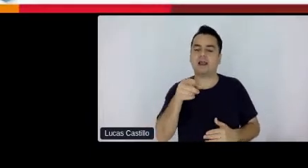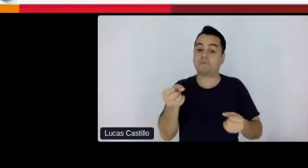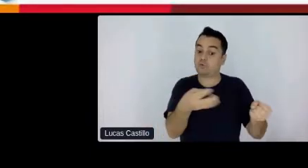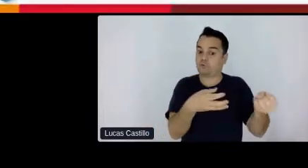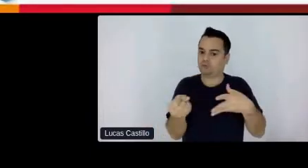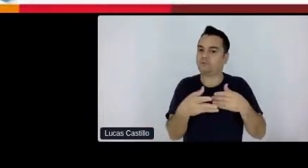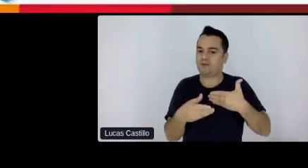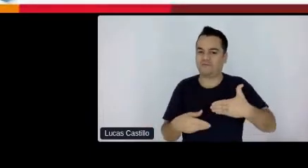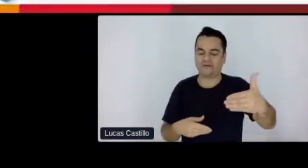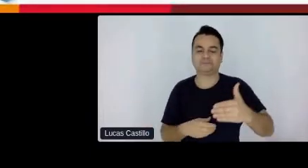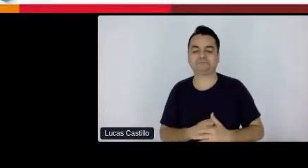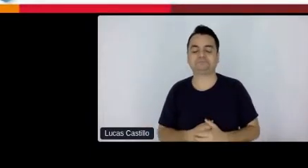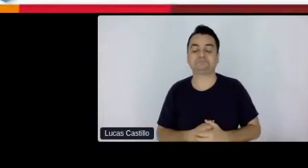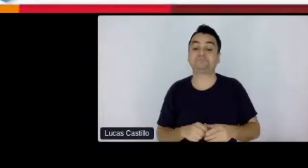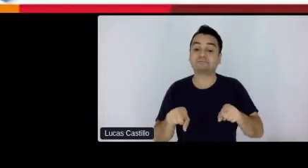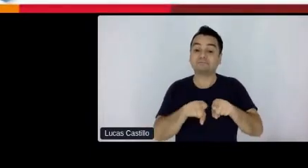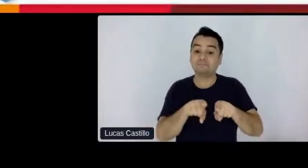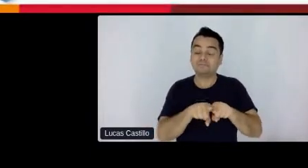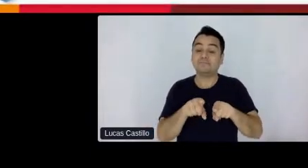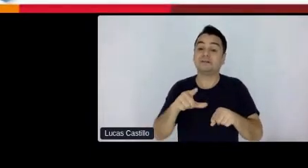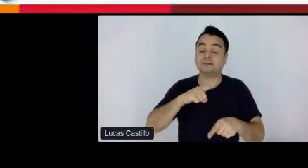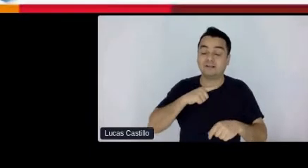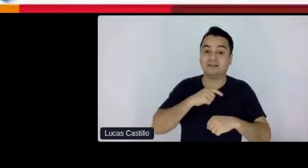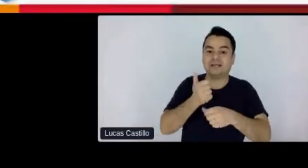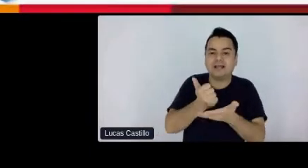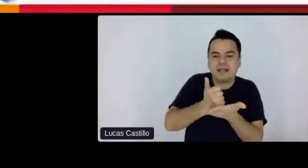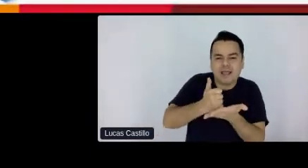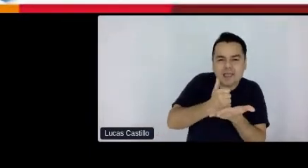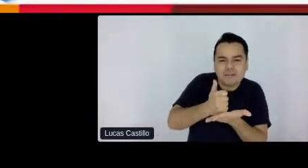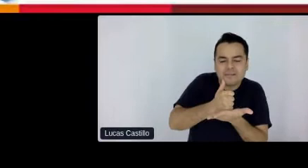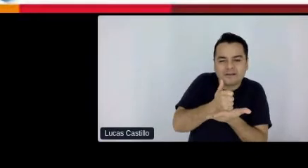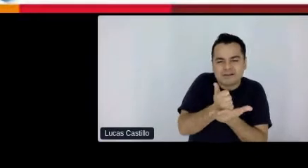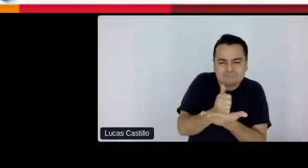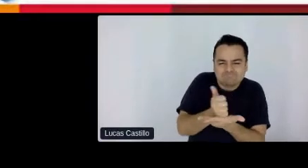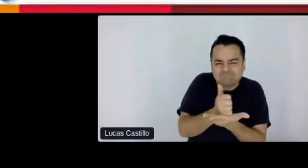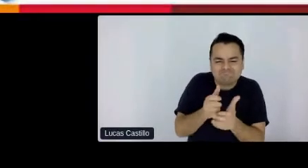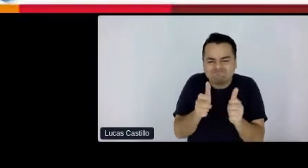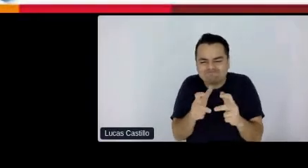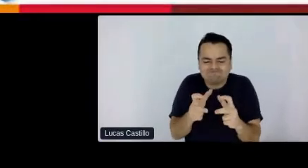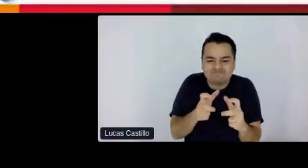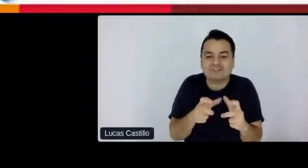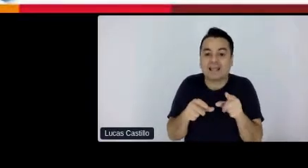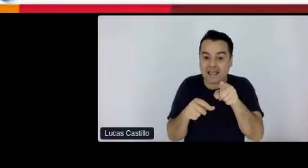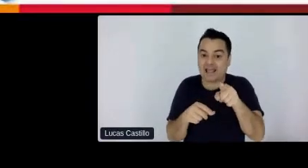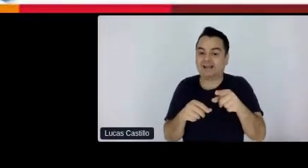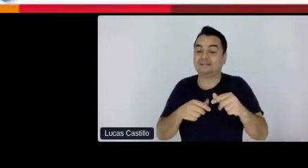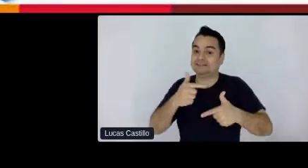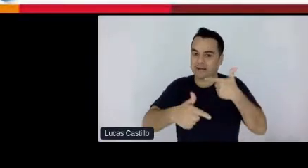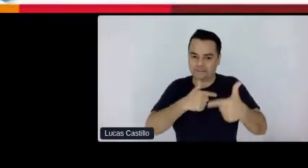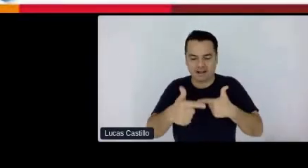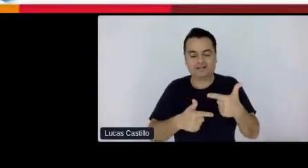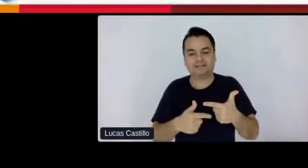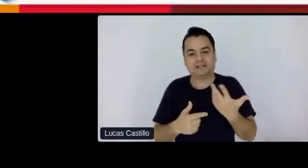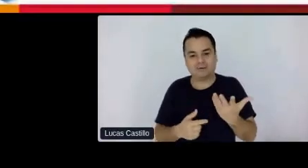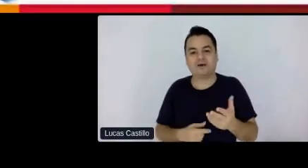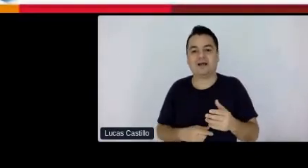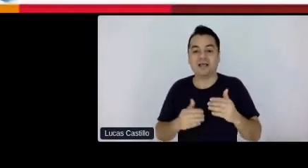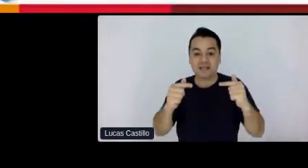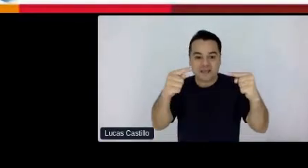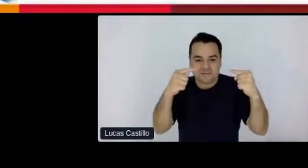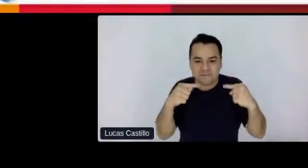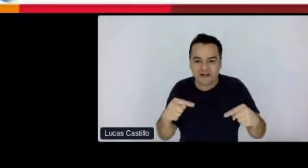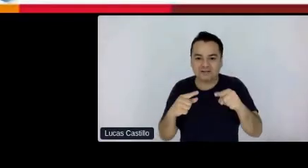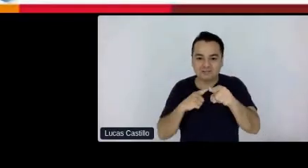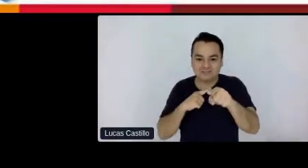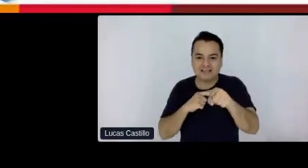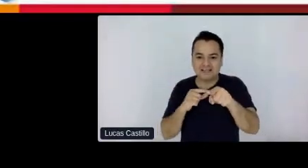gravo vídeos, faço produção de conteúdo digital na área de jogos, que se chama Finisher. Então, esse aqui é um pouquinho de mim, né? E ali eu trago a Chun-Li ali embaixo, ela